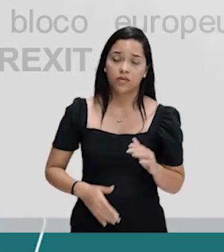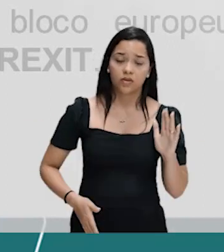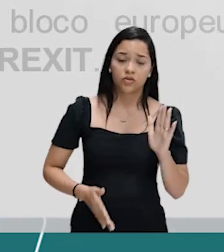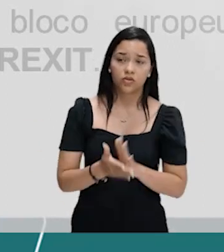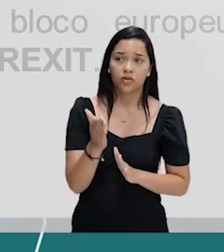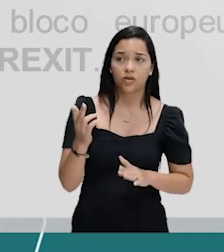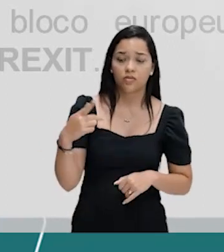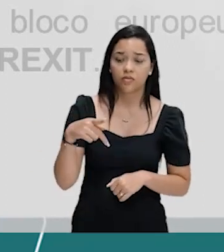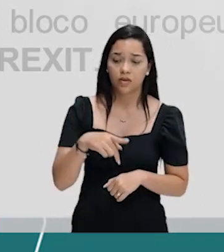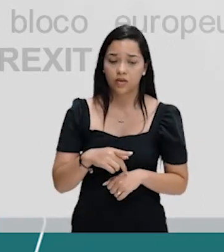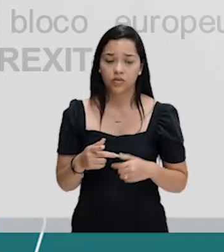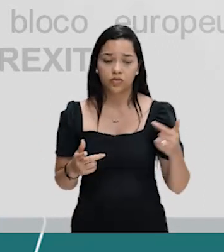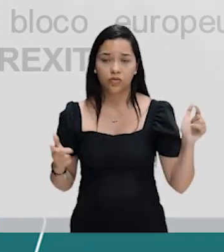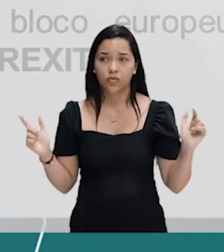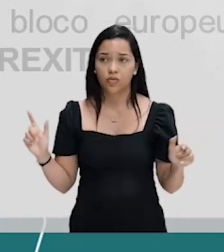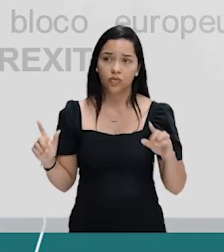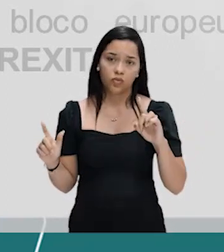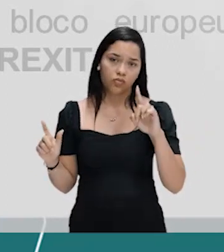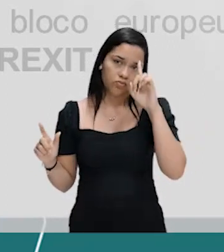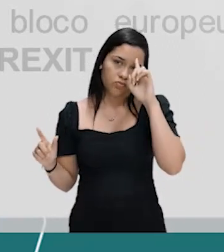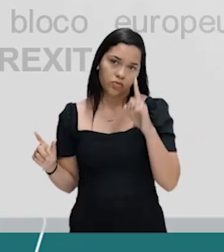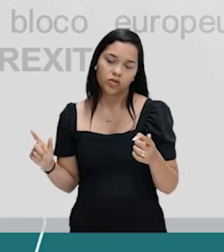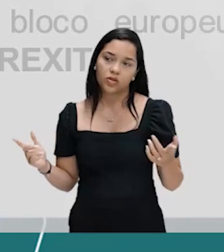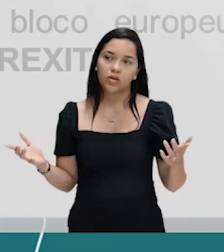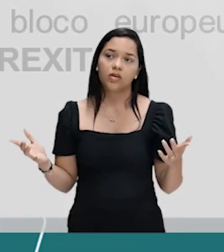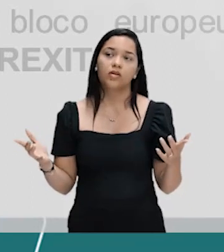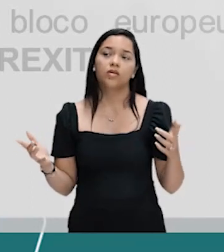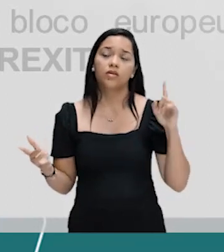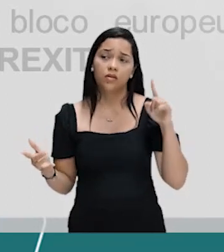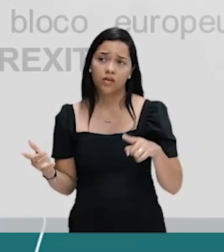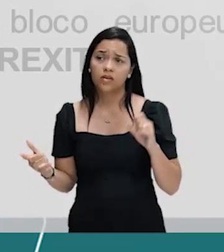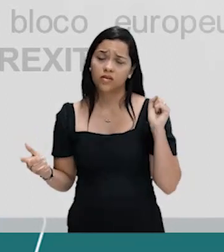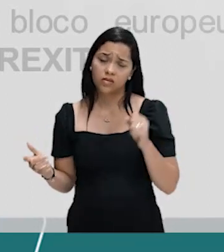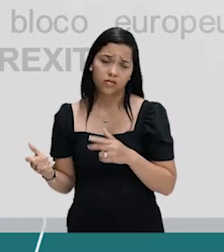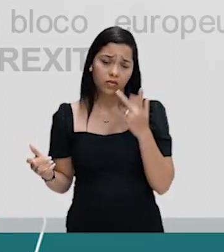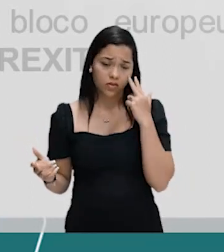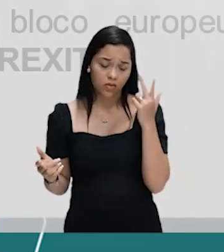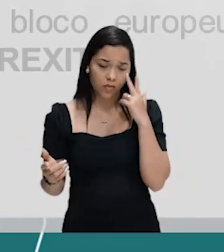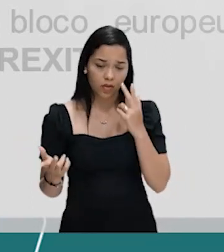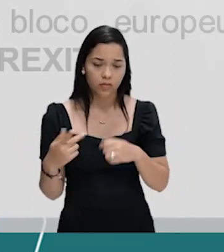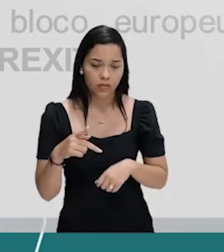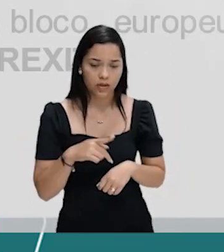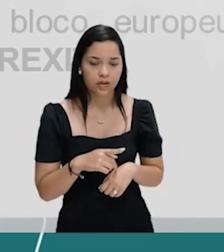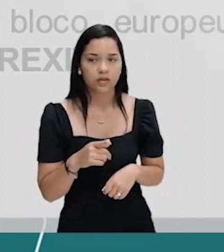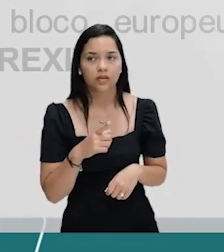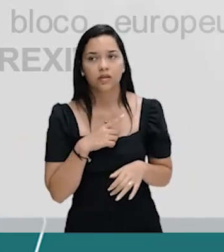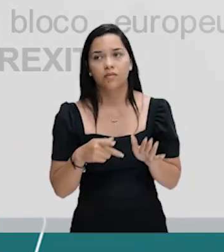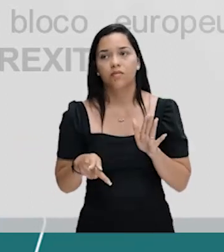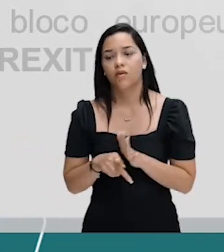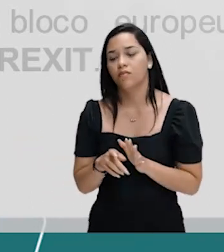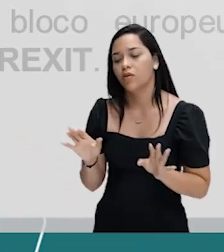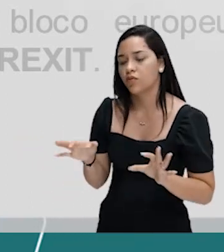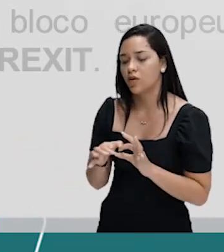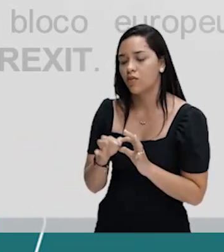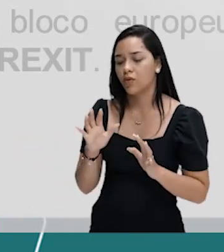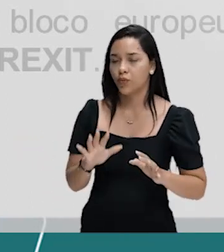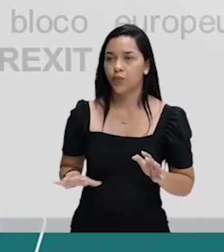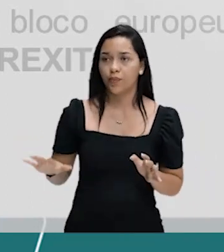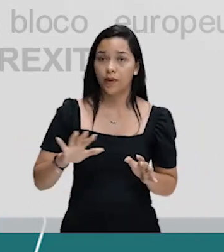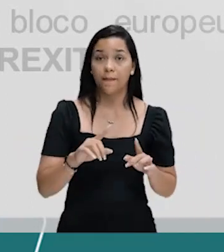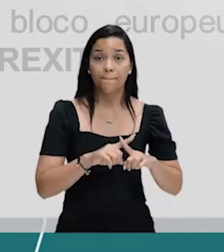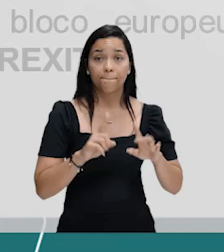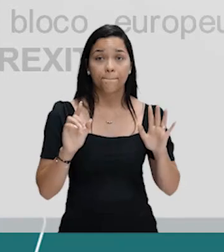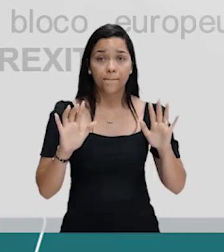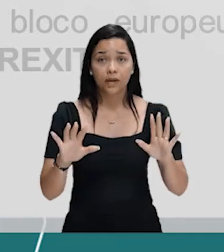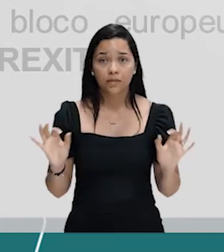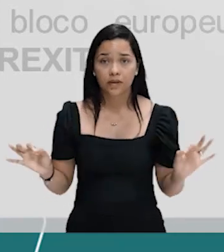viajar entre um país e outro em um dia, por exemplo, tá certo? Então, isso é até comum entre os países que fazem parte da União Europeia.